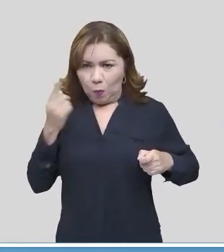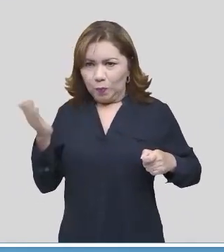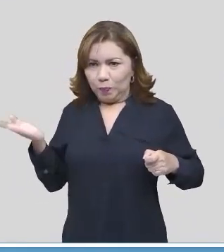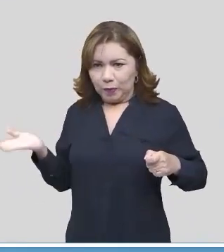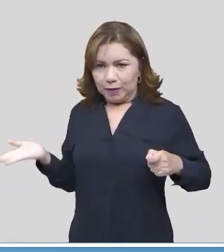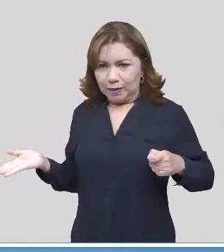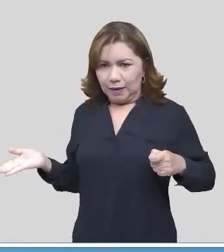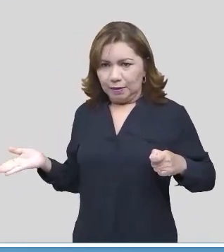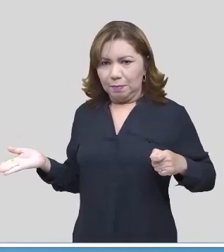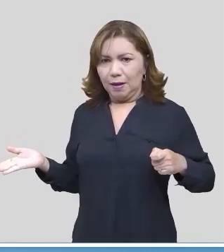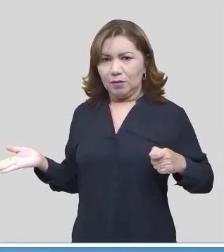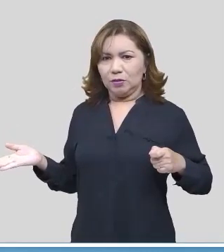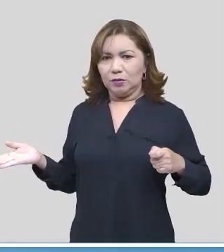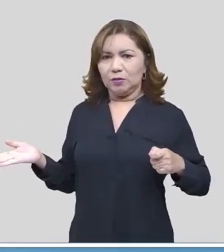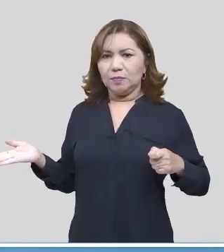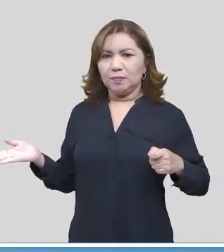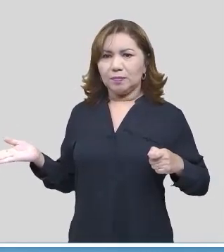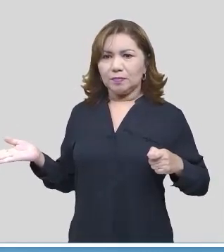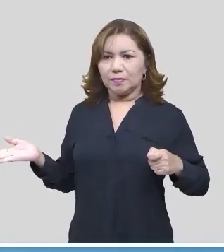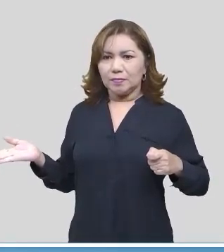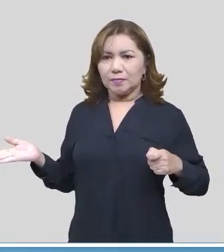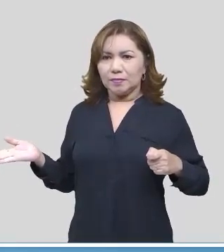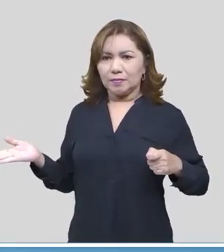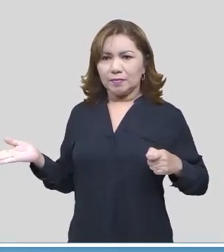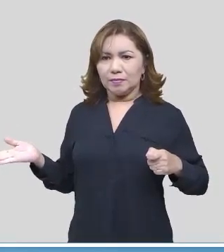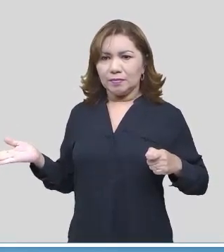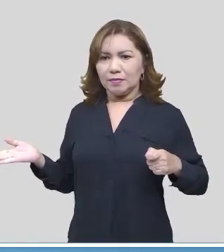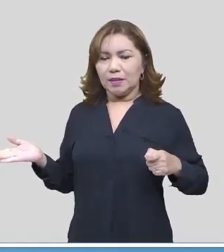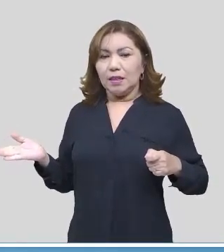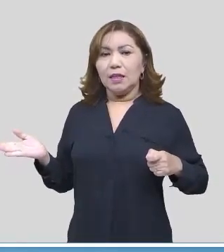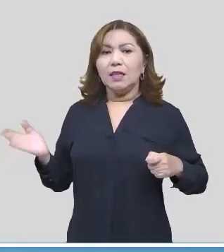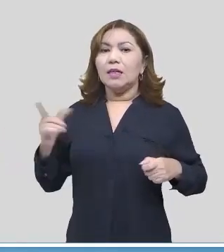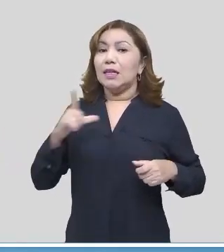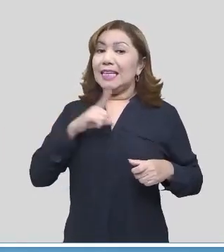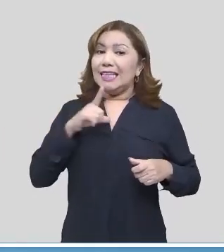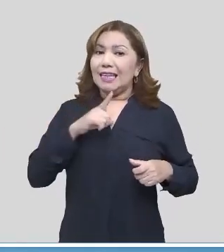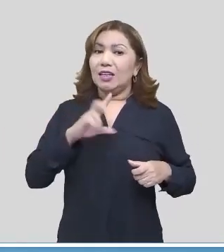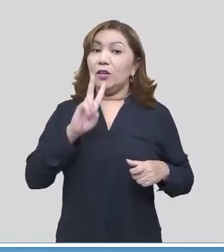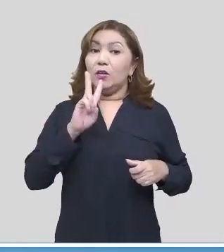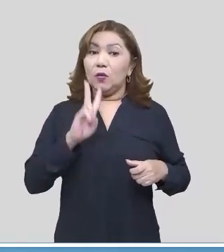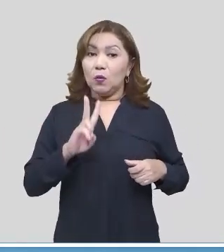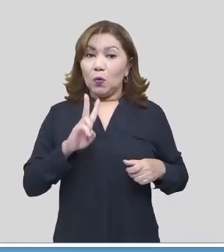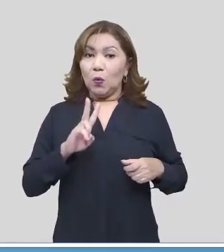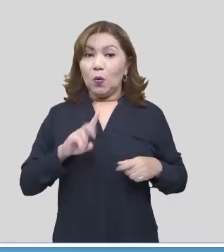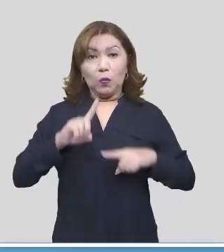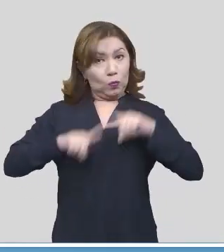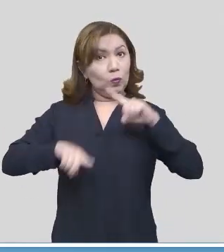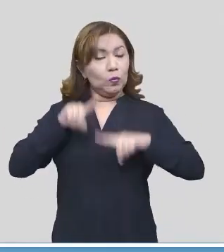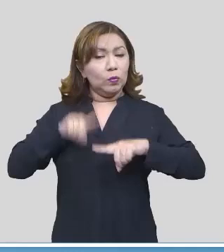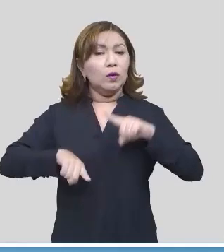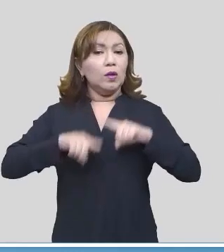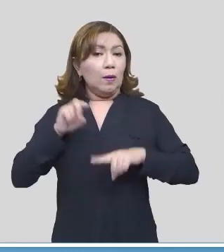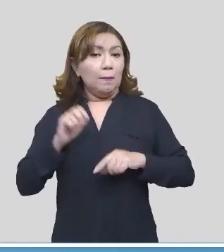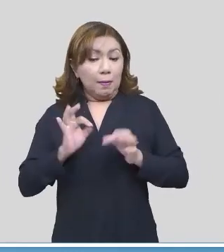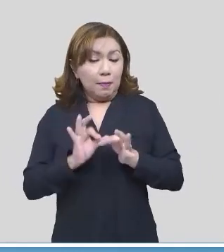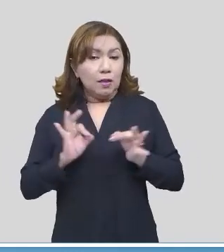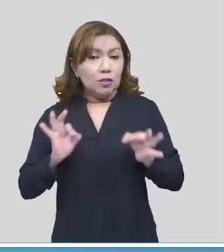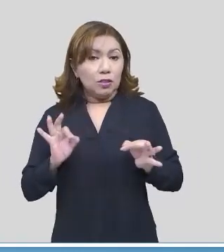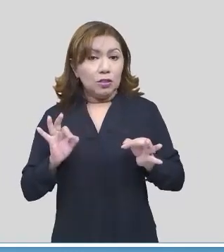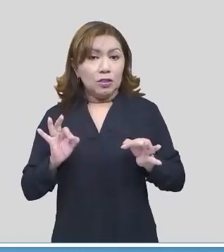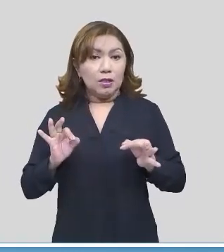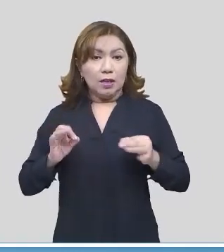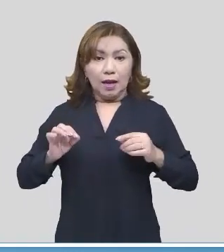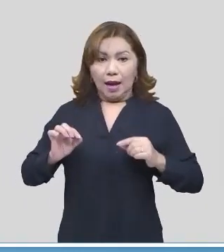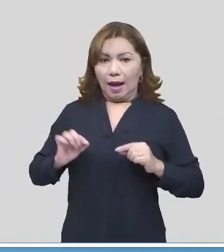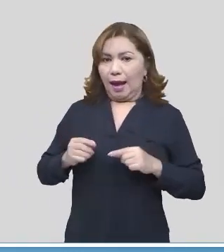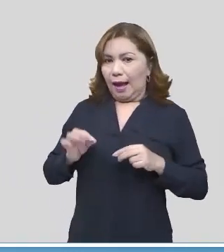embaixo, a trena. Temos aqui dois instrumentos de medir comprimento. A trena, essa que está